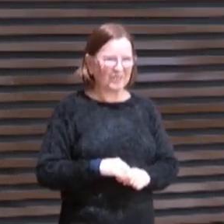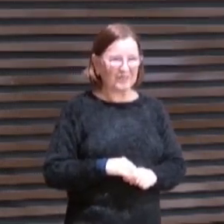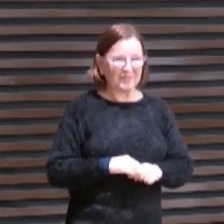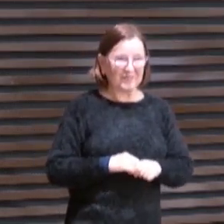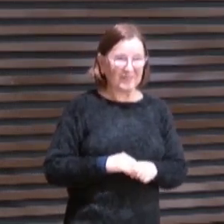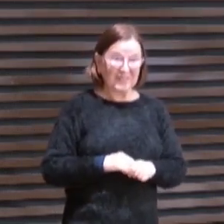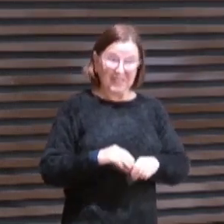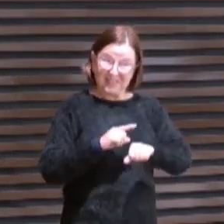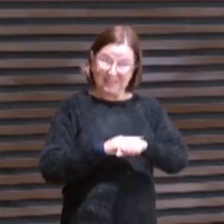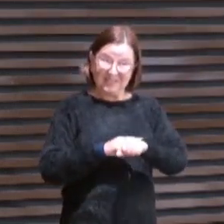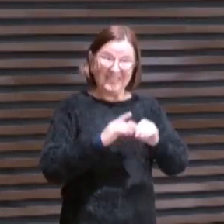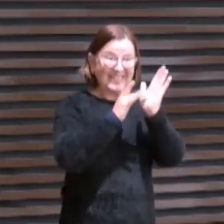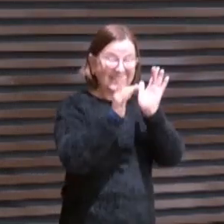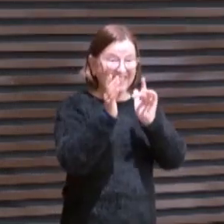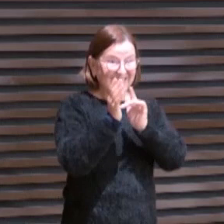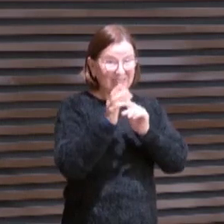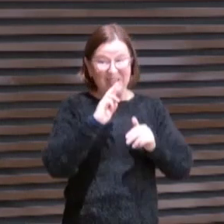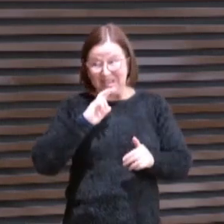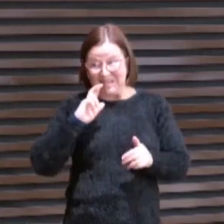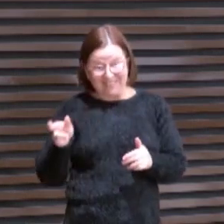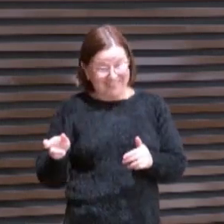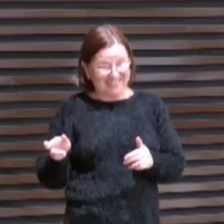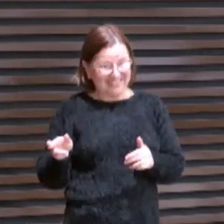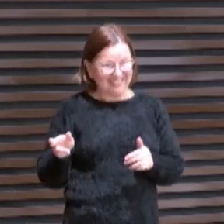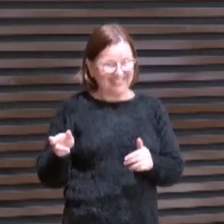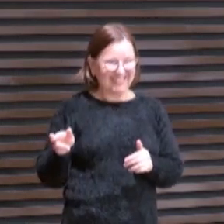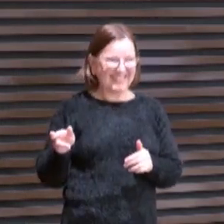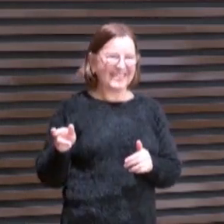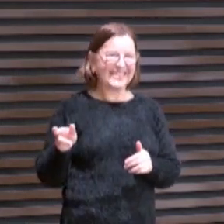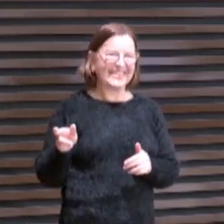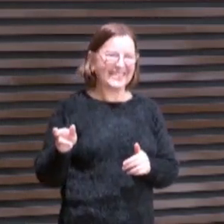Naquele momento, Jesus dá essa resposta,